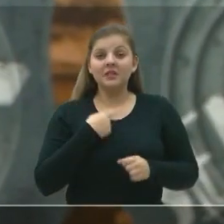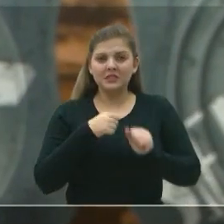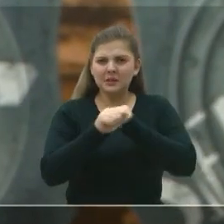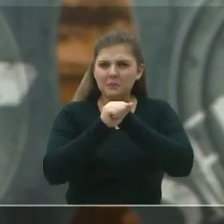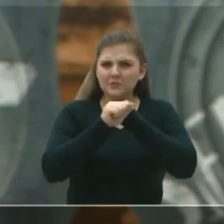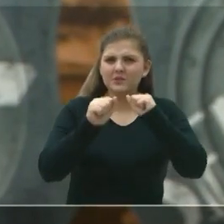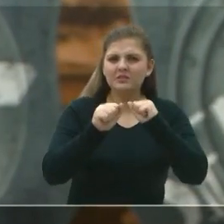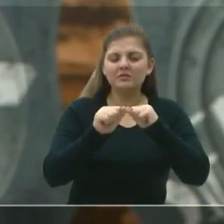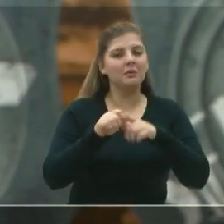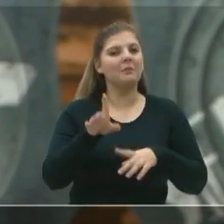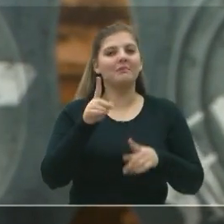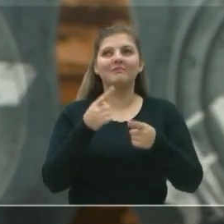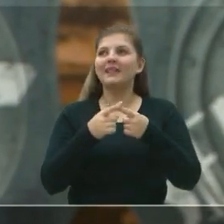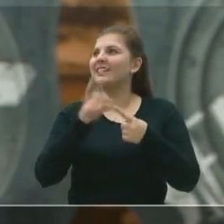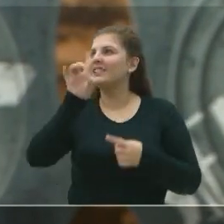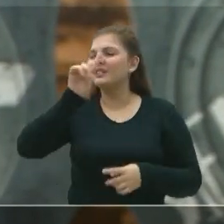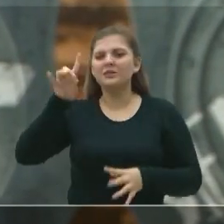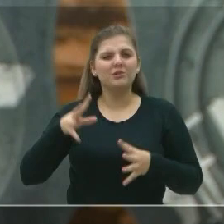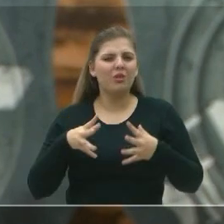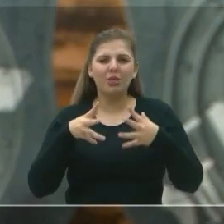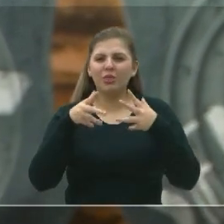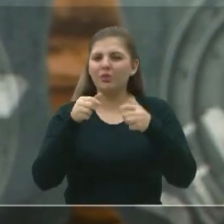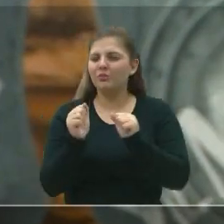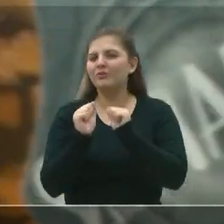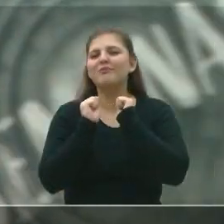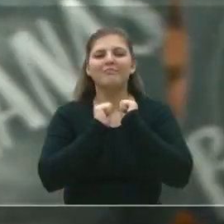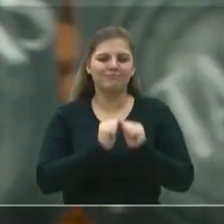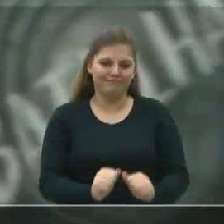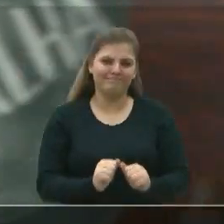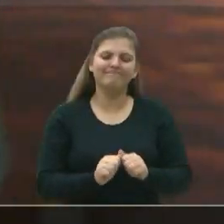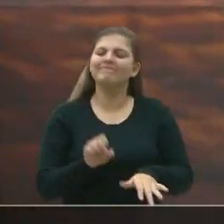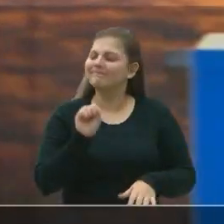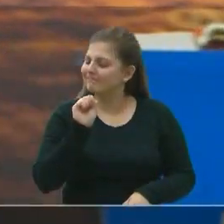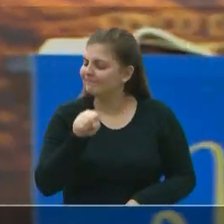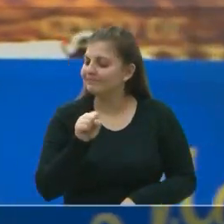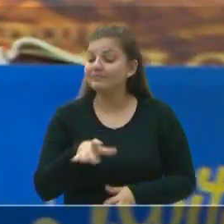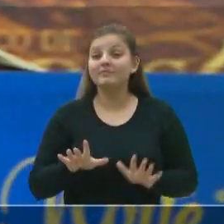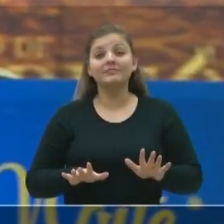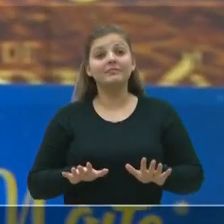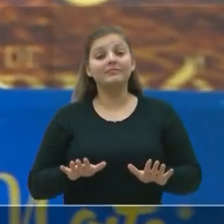é impossível, meus queridos. Para Deus não é impossível. Por mais